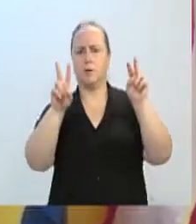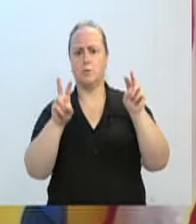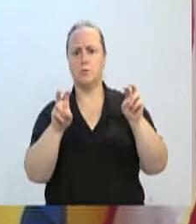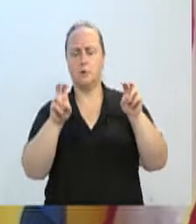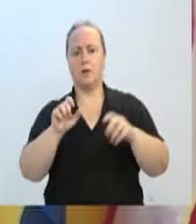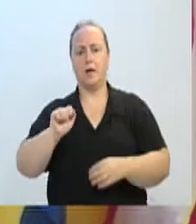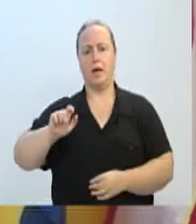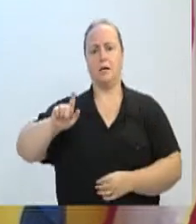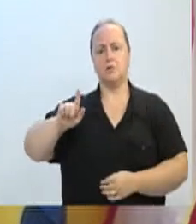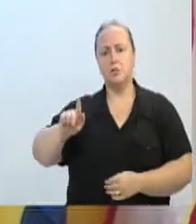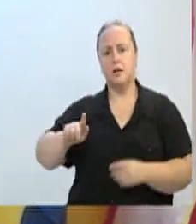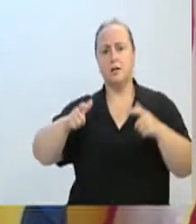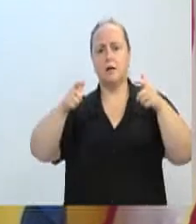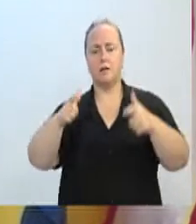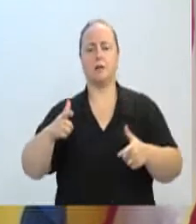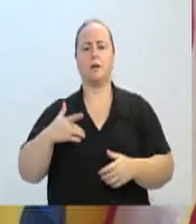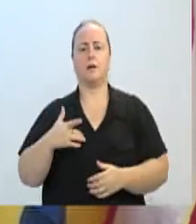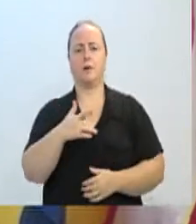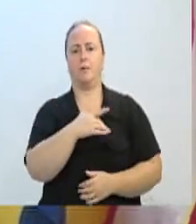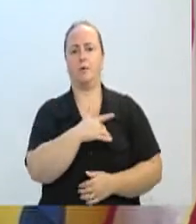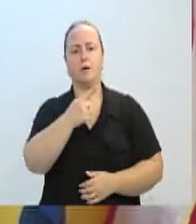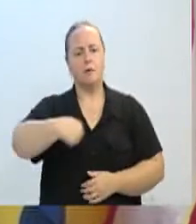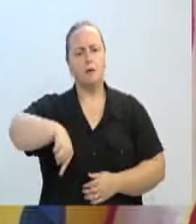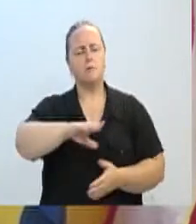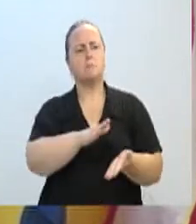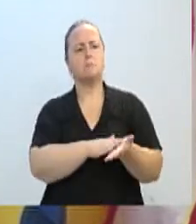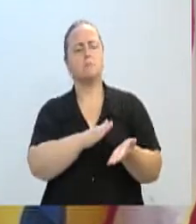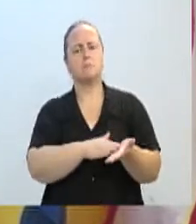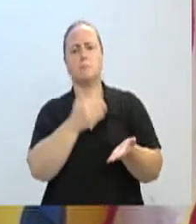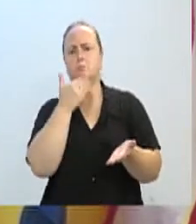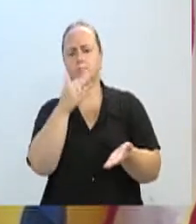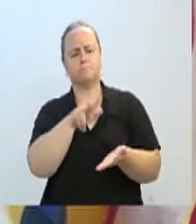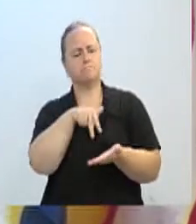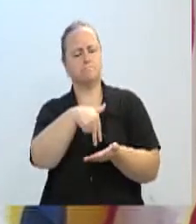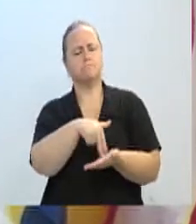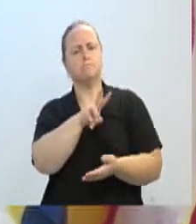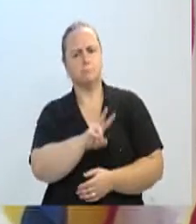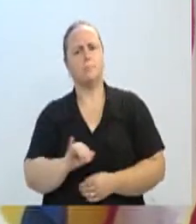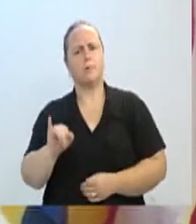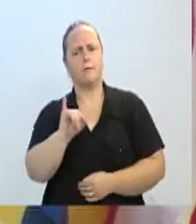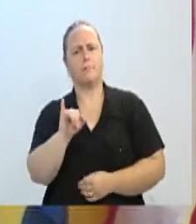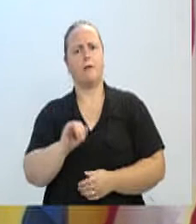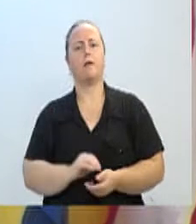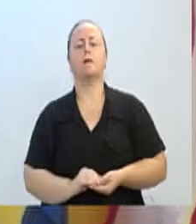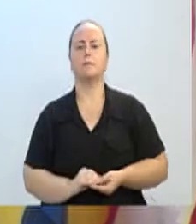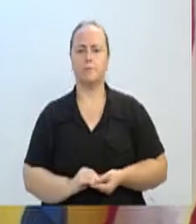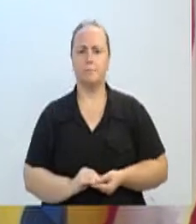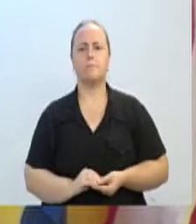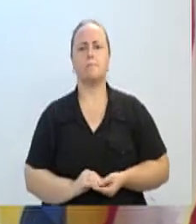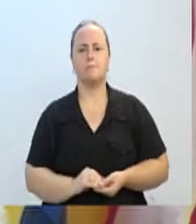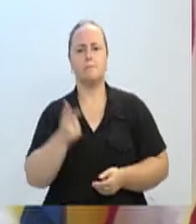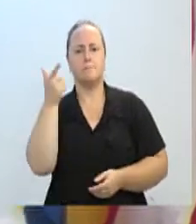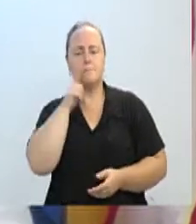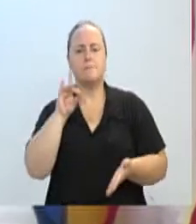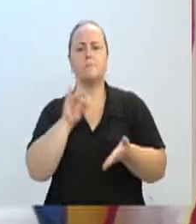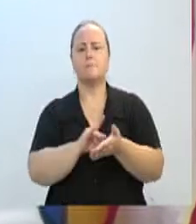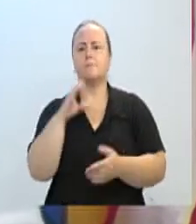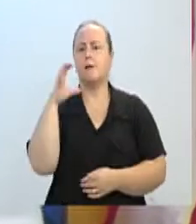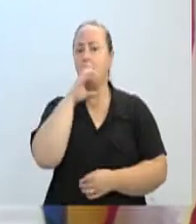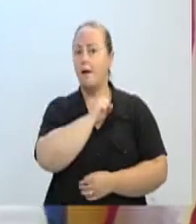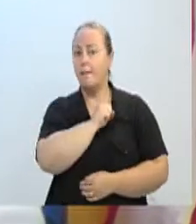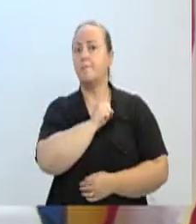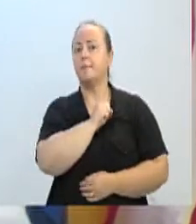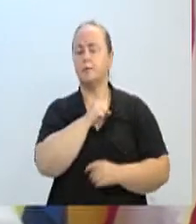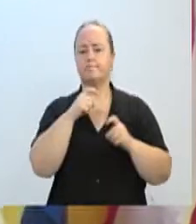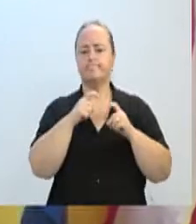postos de saúde, que isso que a gente vai cobrar aqui nessa tribuna o tempo inteiro, para que nós tenhamos o mais rápido possível médico lá